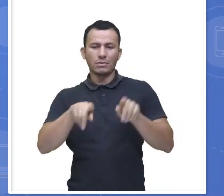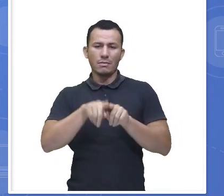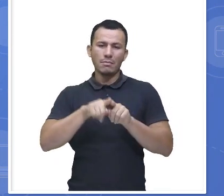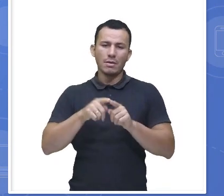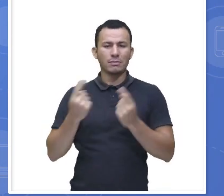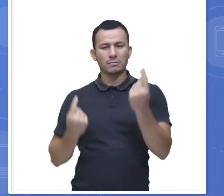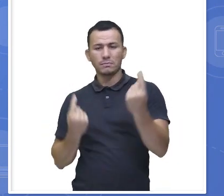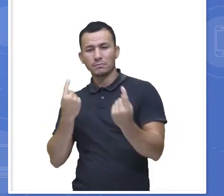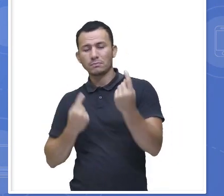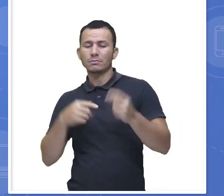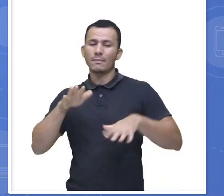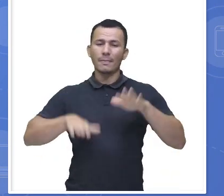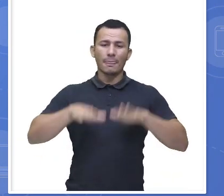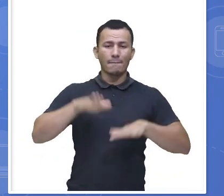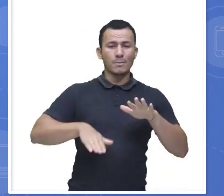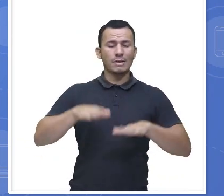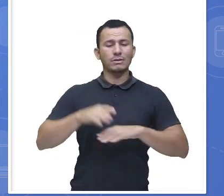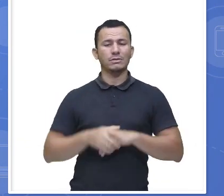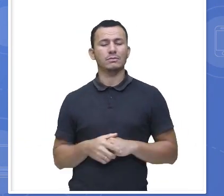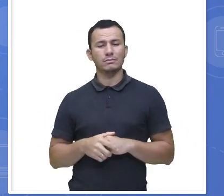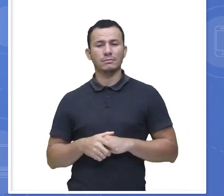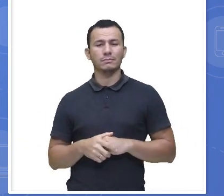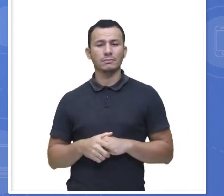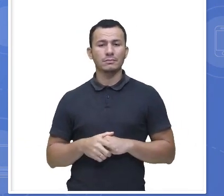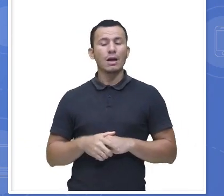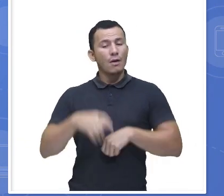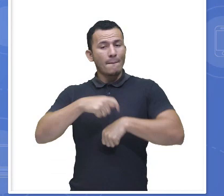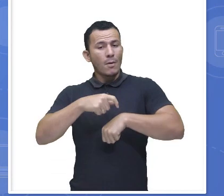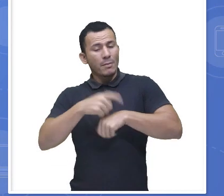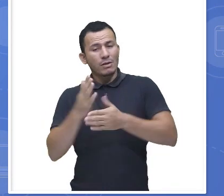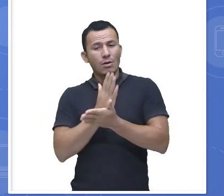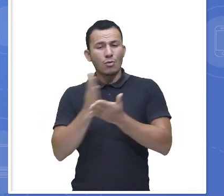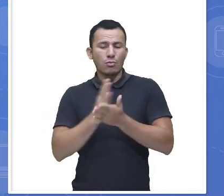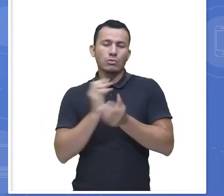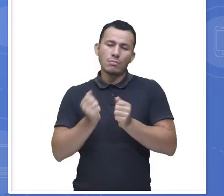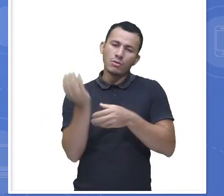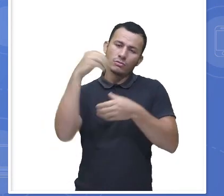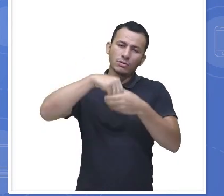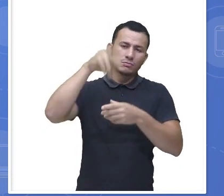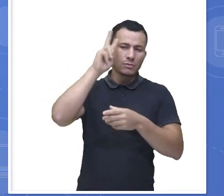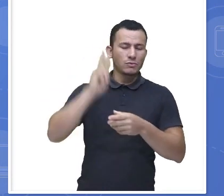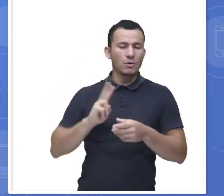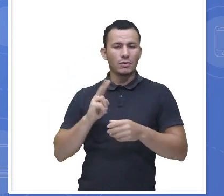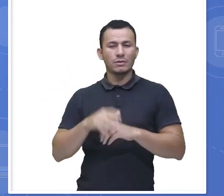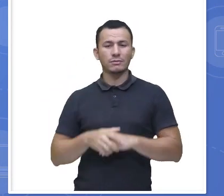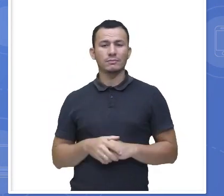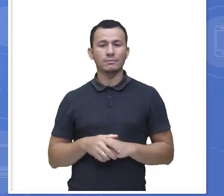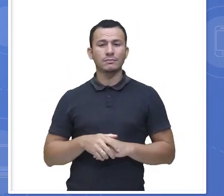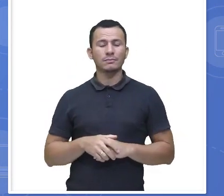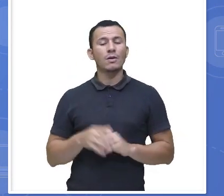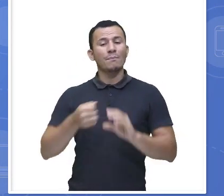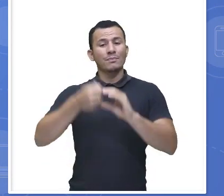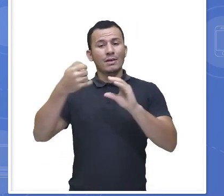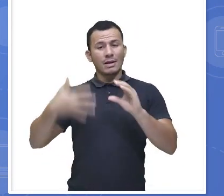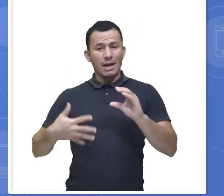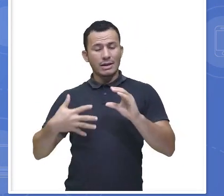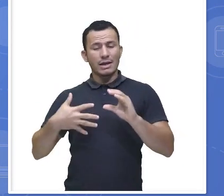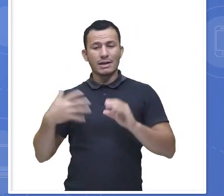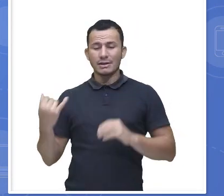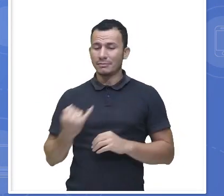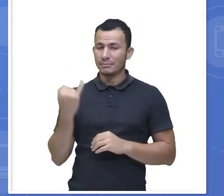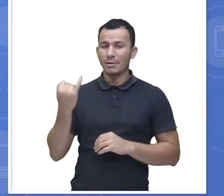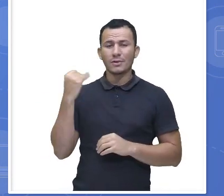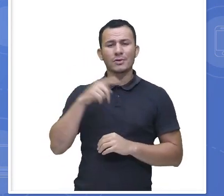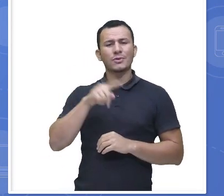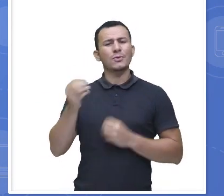Ele também pode fazer, ele faz parte ali em alguns momentos da história, ele pode fazer isso. A característica impressionante para você reconhecer